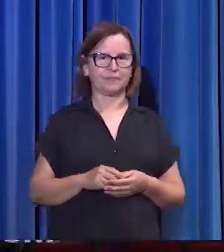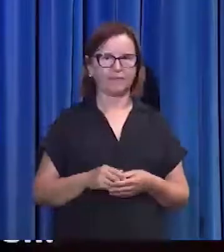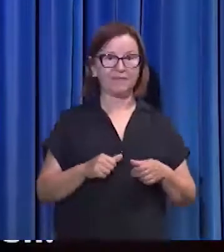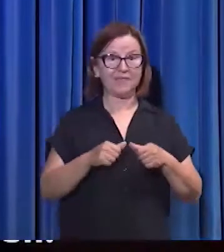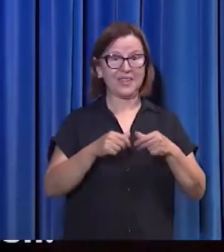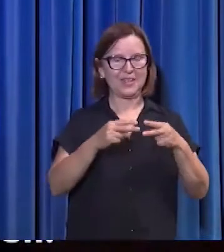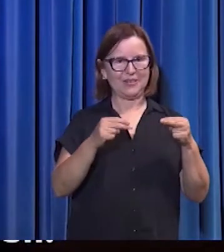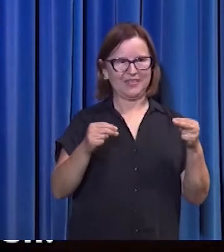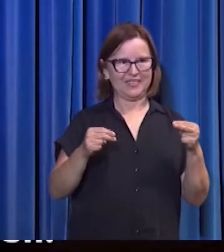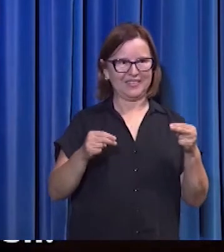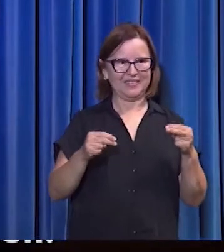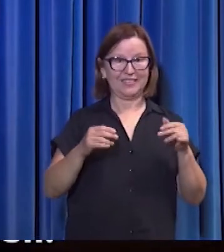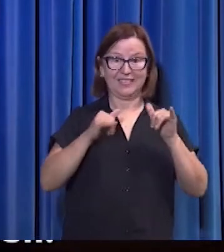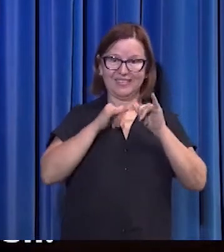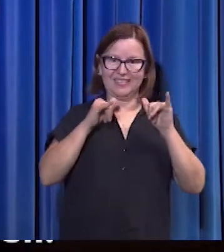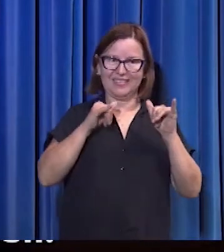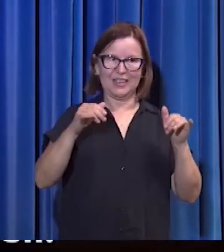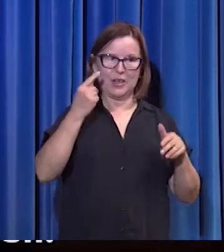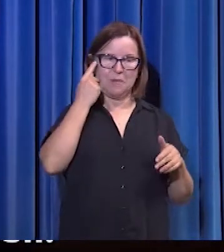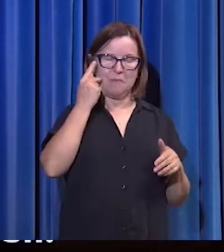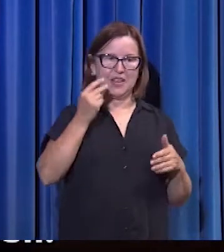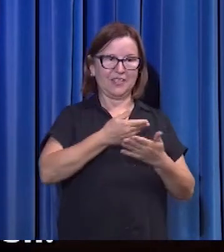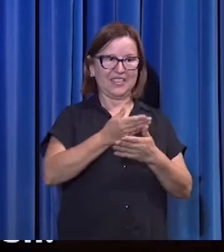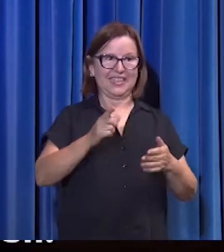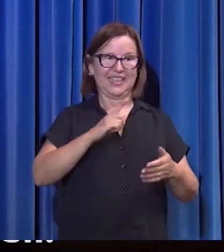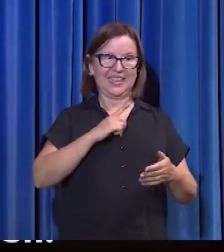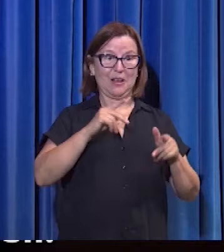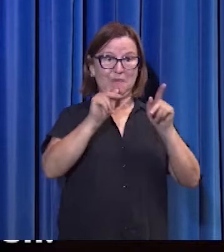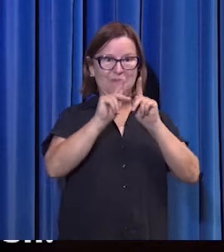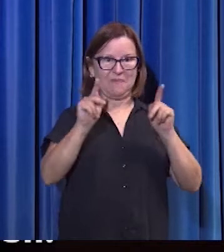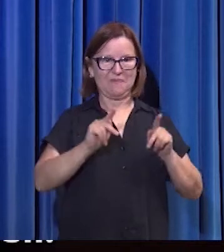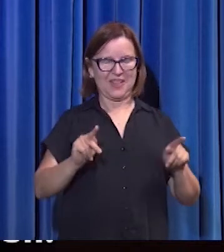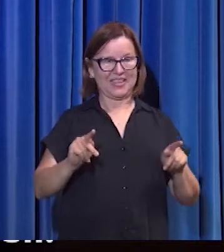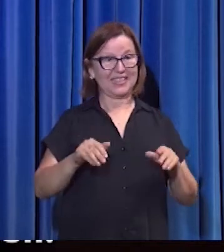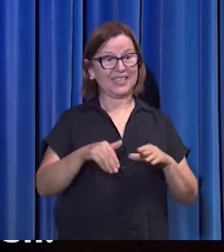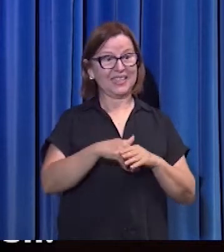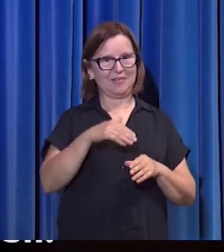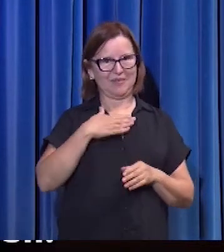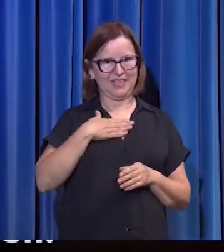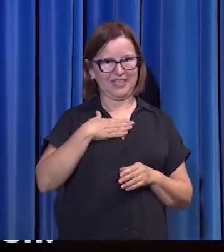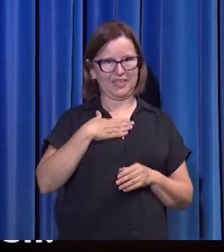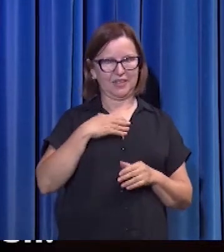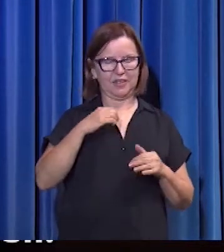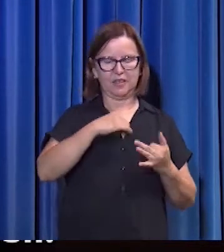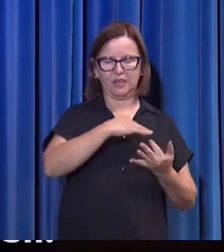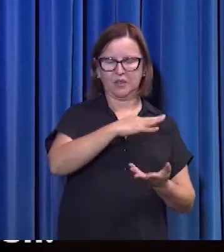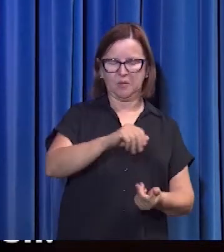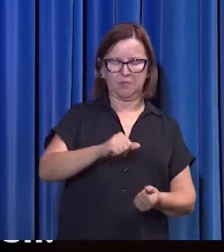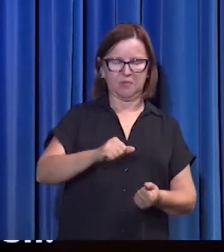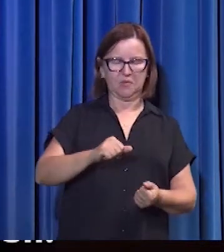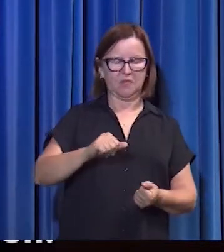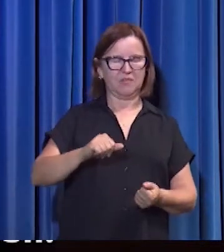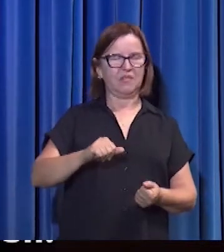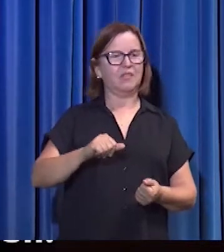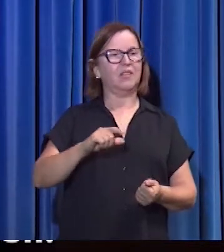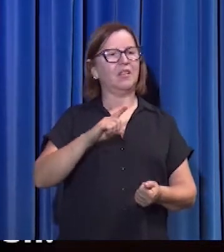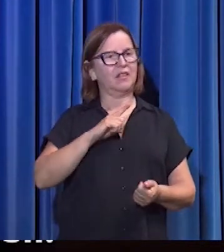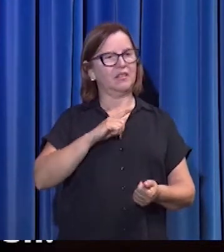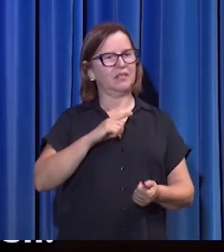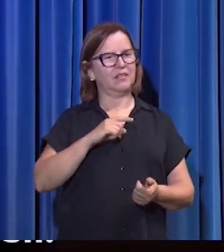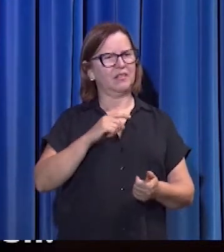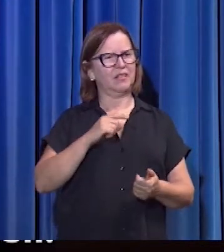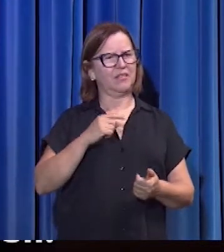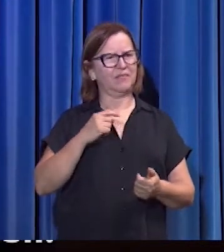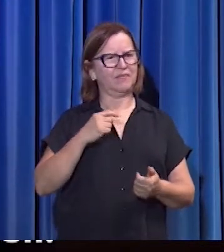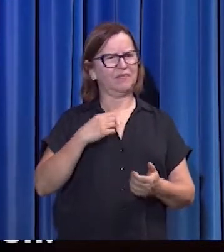Estas coisas vos tenho dito para que tenhais paz em mim. No mundo passais por aflições, mas tende